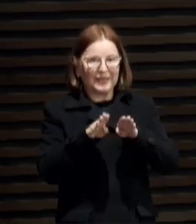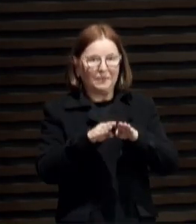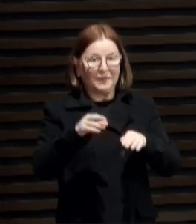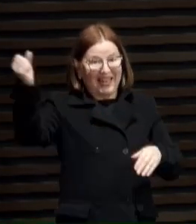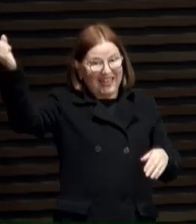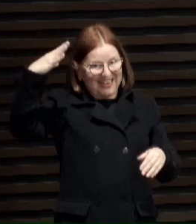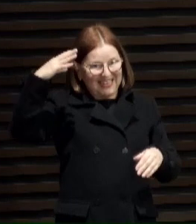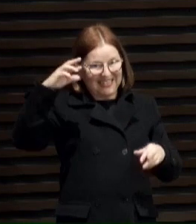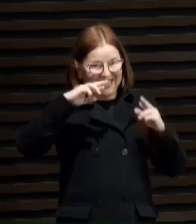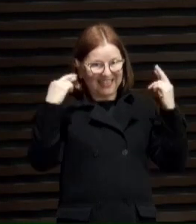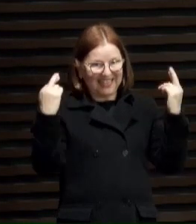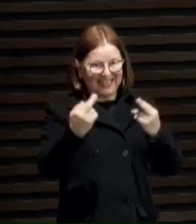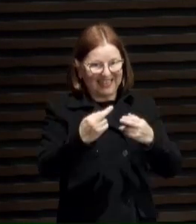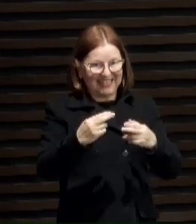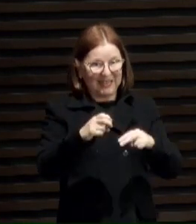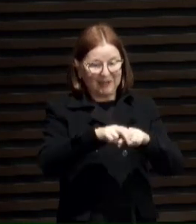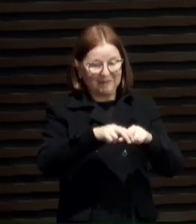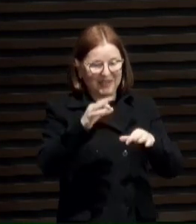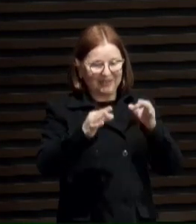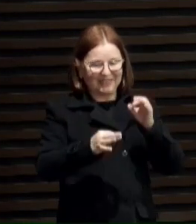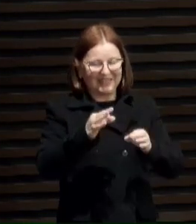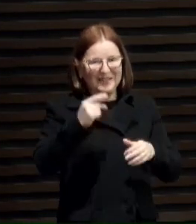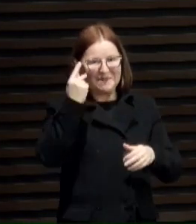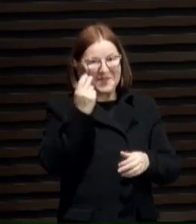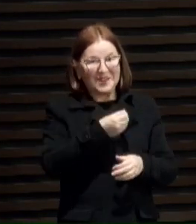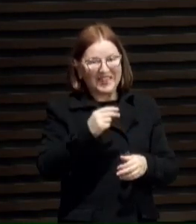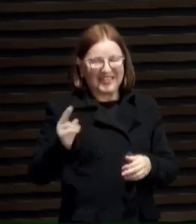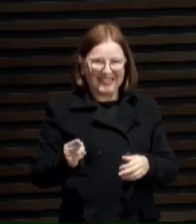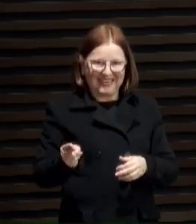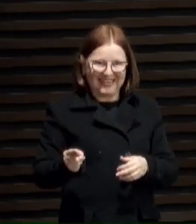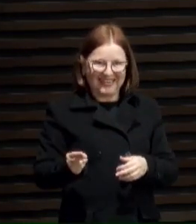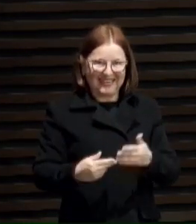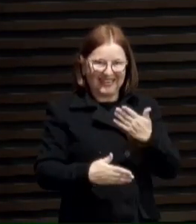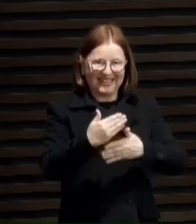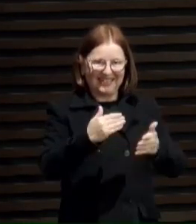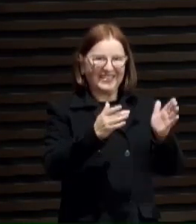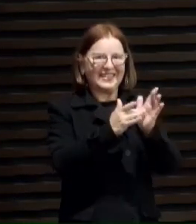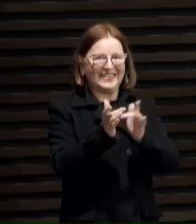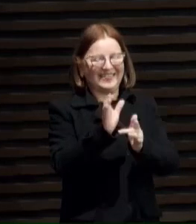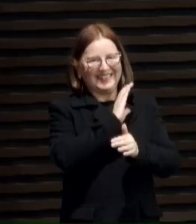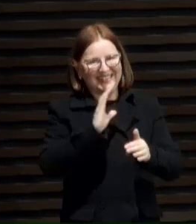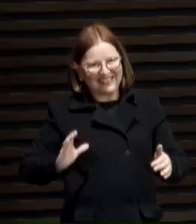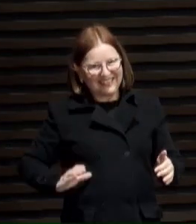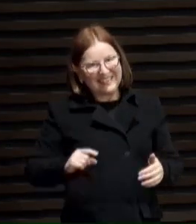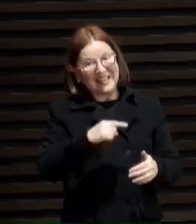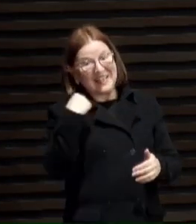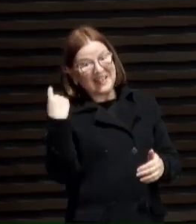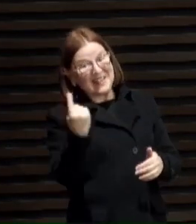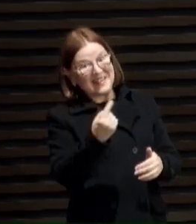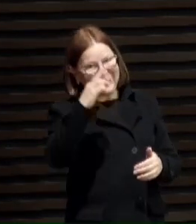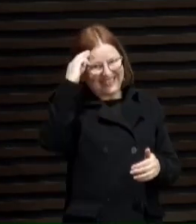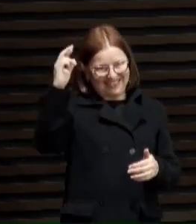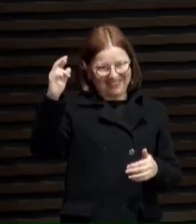pela justiça para a vida eterna, mediante Jesus Cristo nosso Senhor. Escolhe,